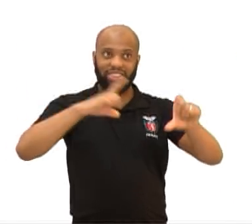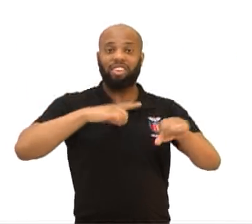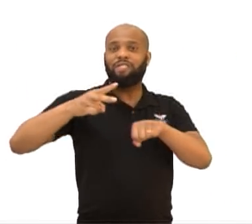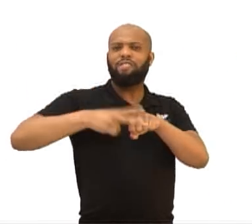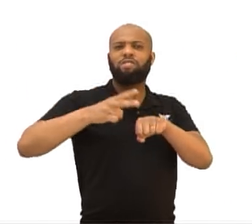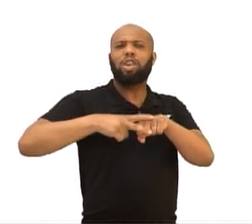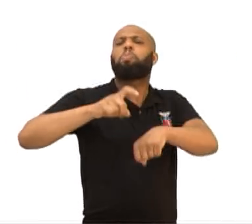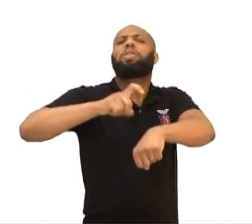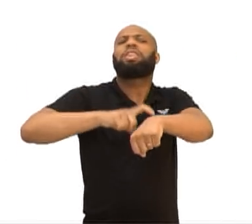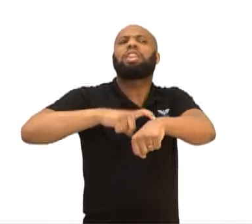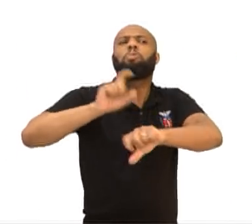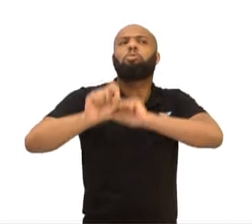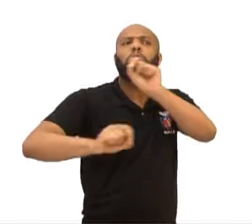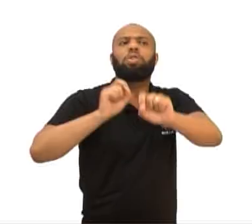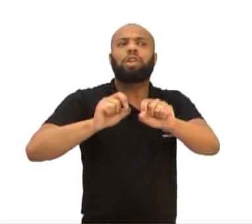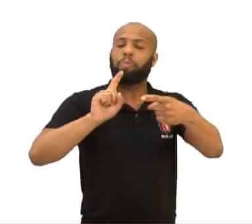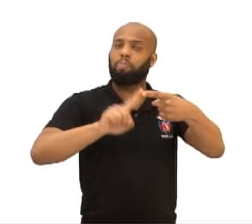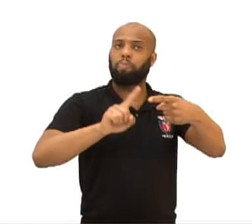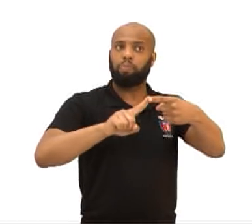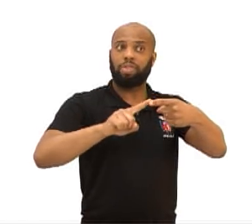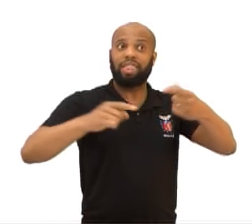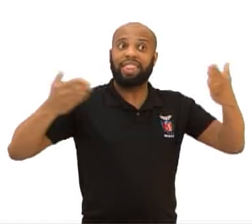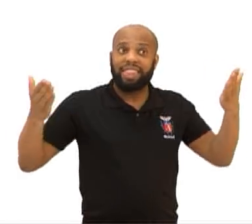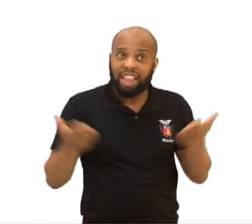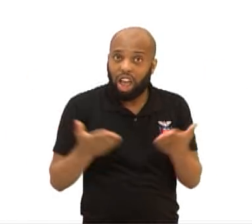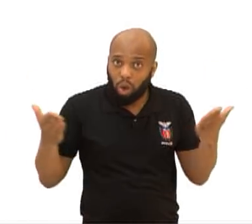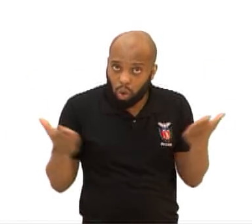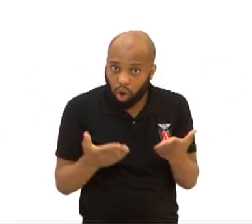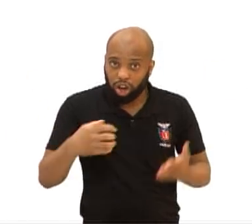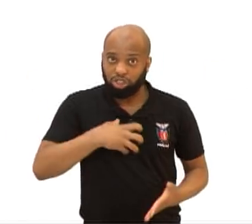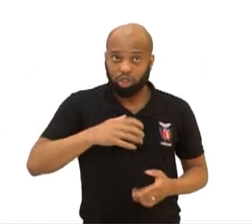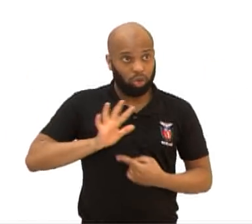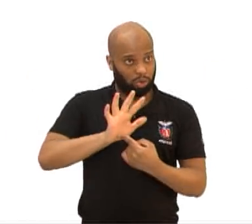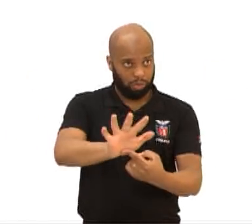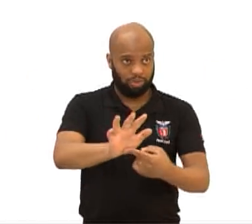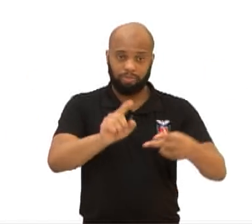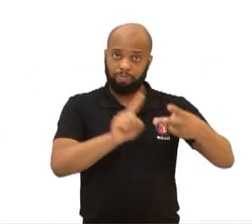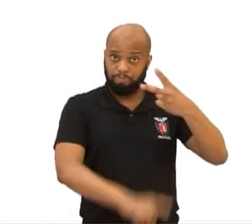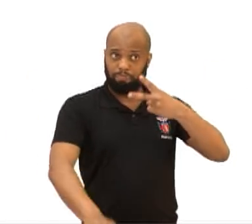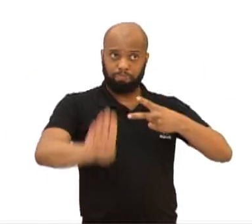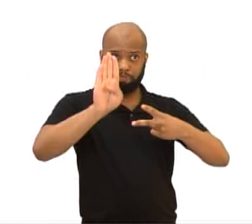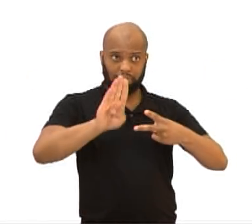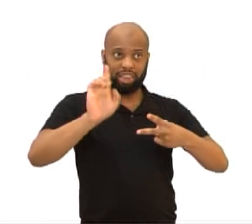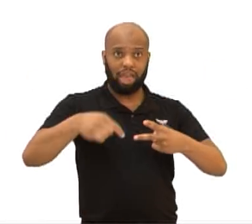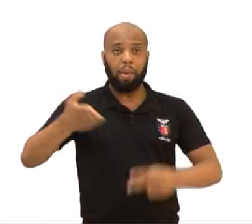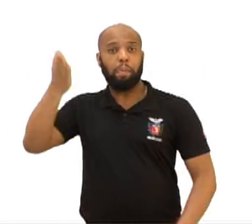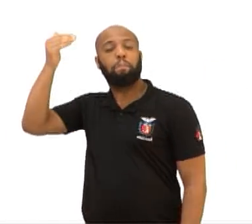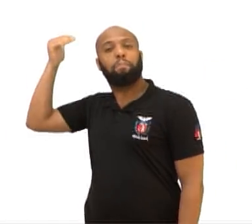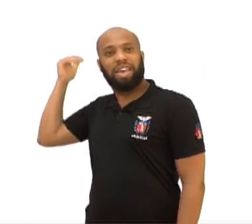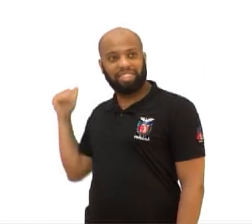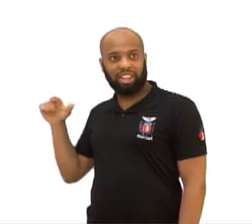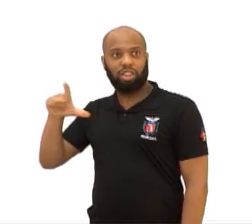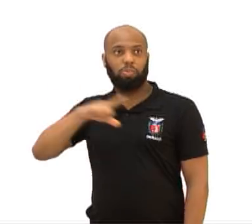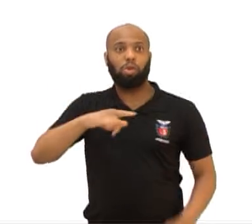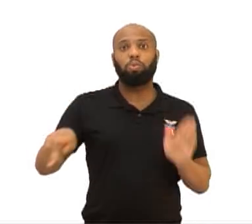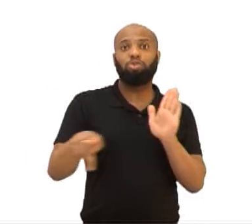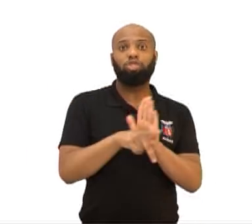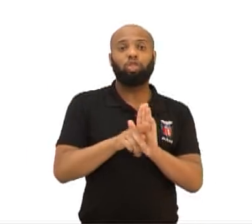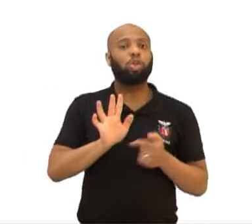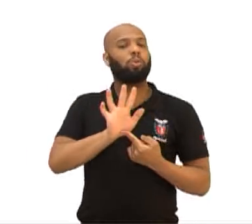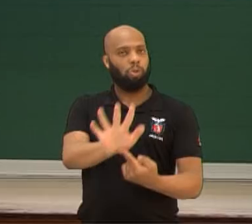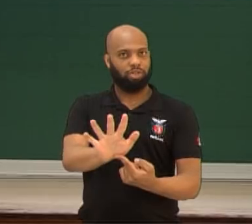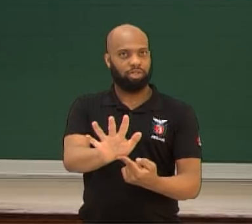está em que tempo? Alternativa A, presente do modo indicativo, ou B, pretérito perfeito do modo